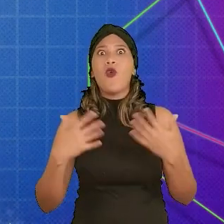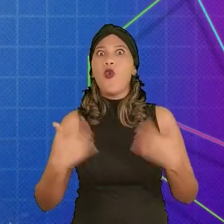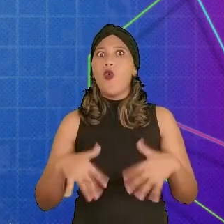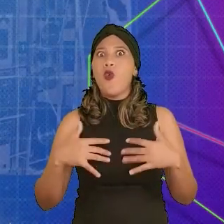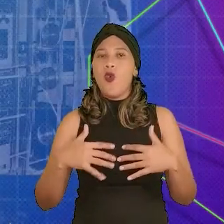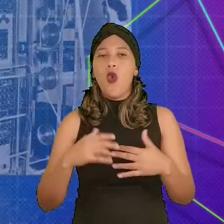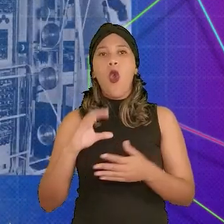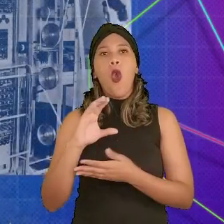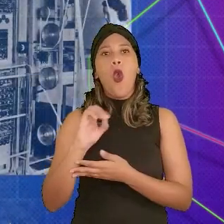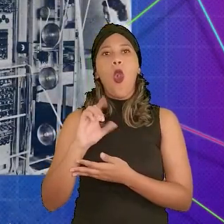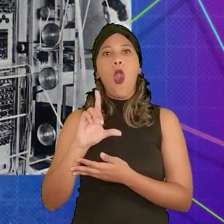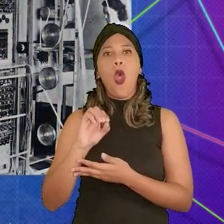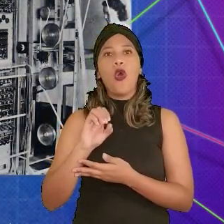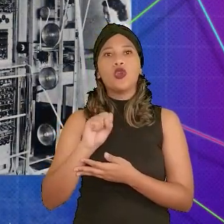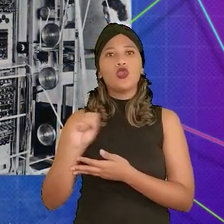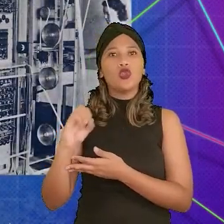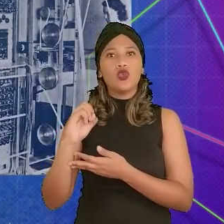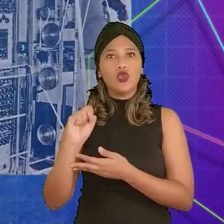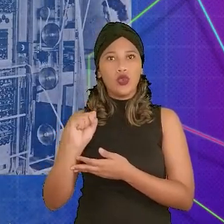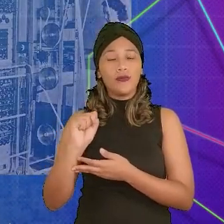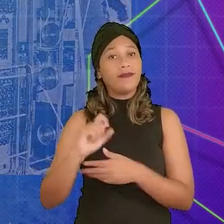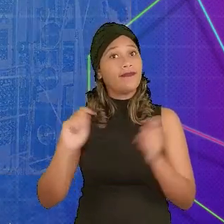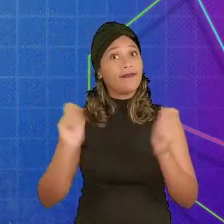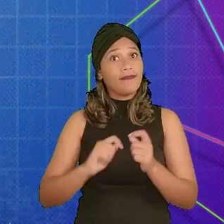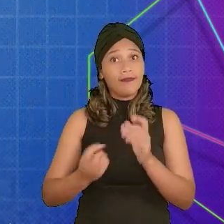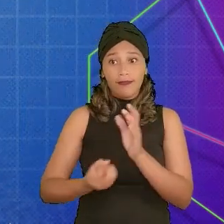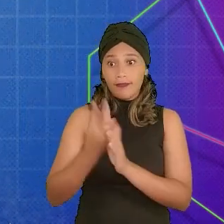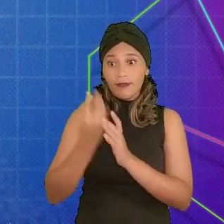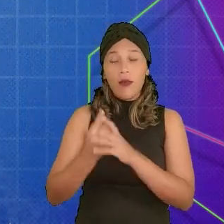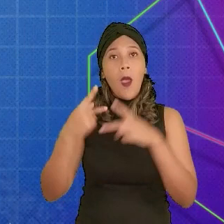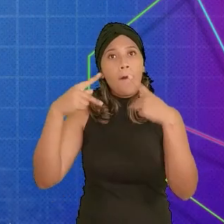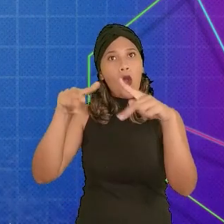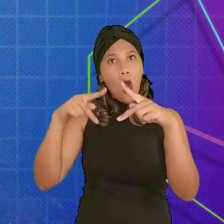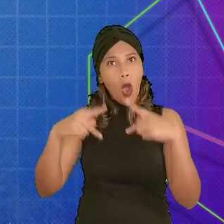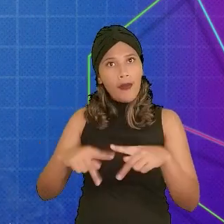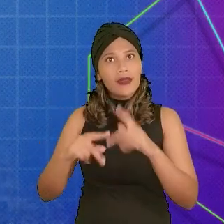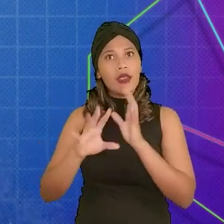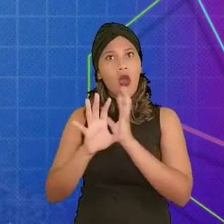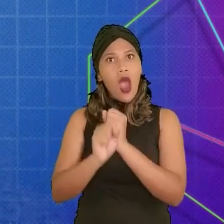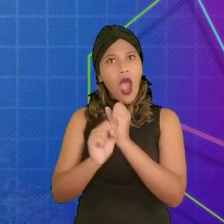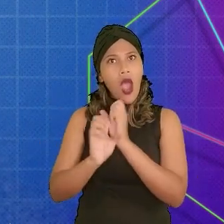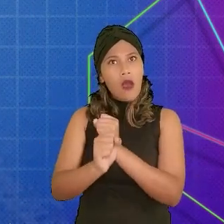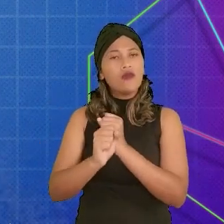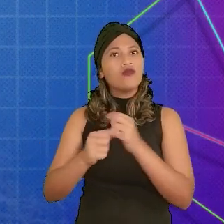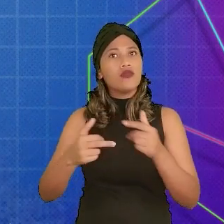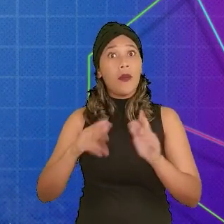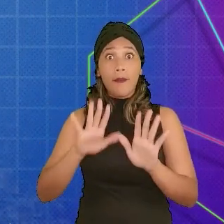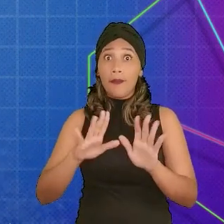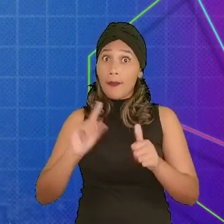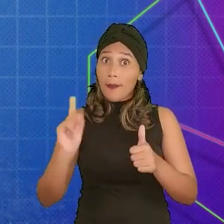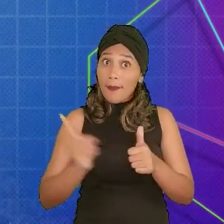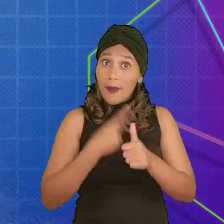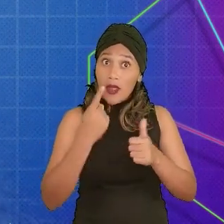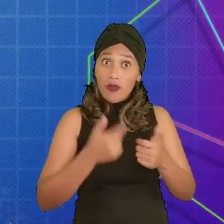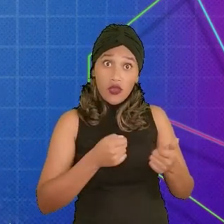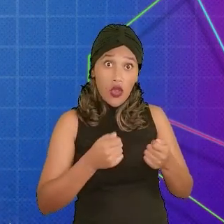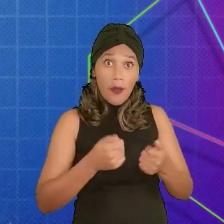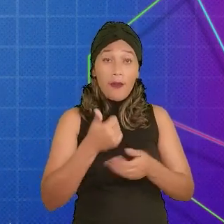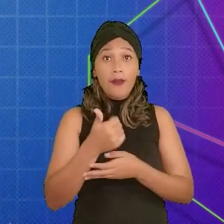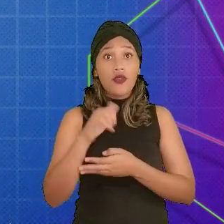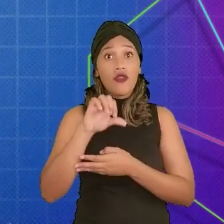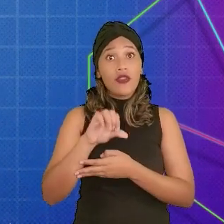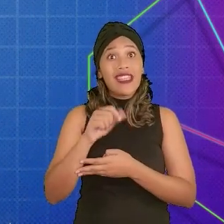digital, o Colossus. Com ele, foi possível realizar programação e cálculos. Porém, o primeiro videogame surgiu apenas